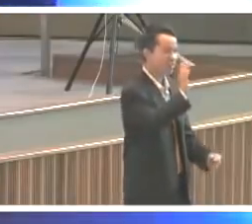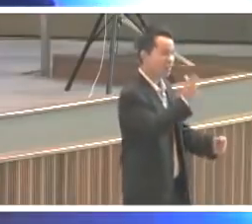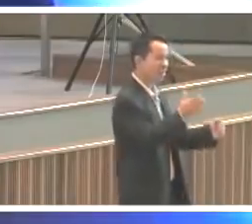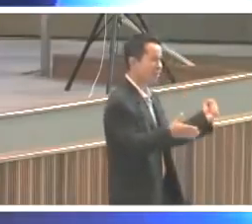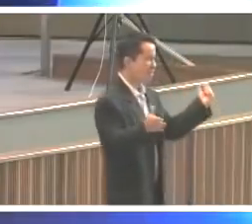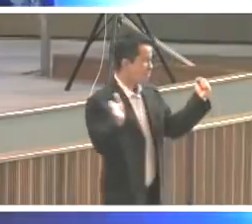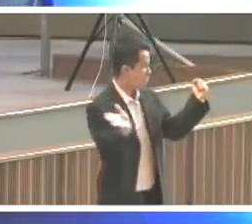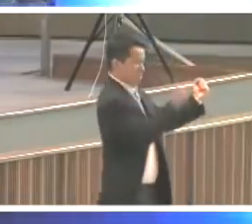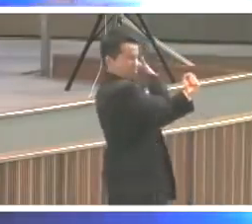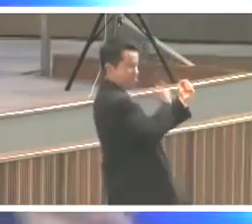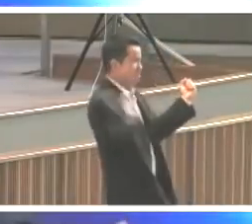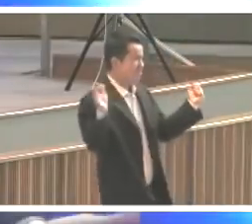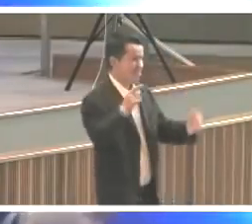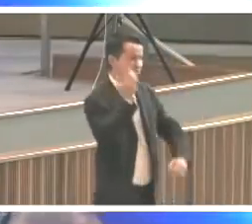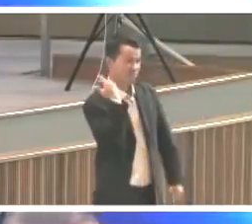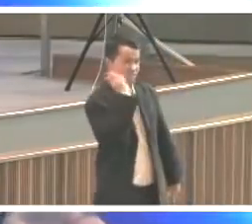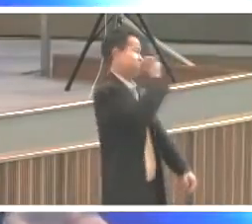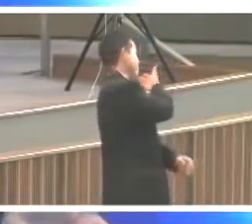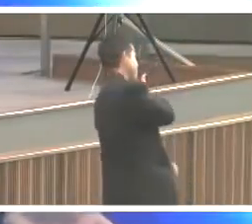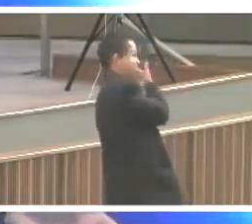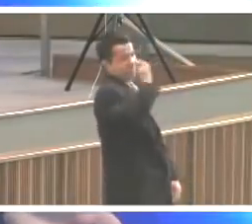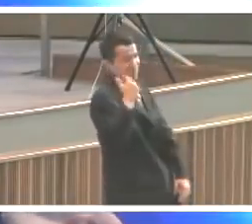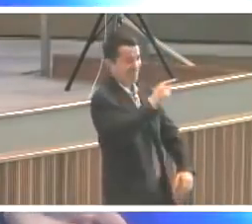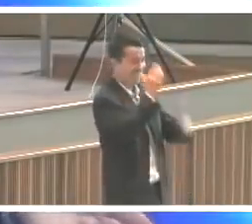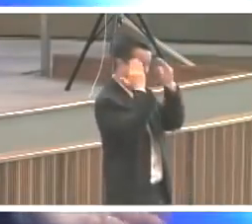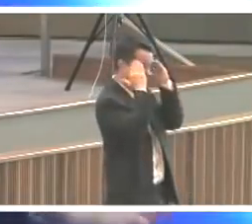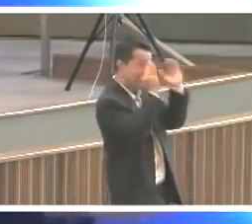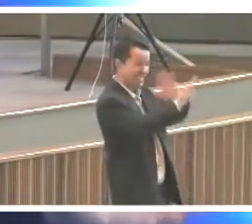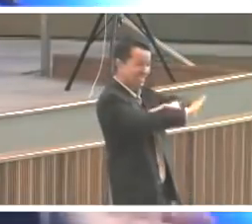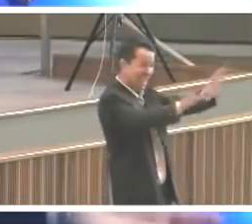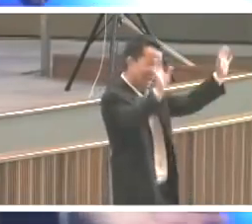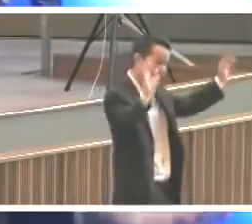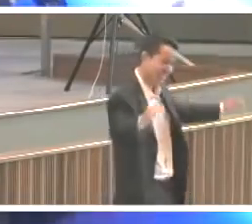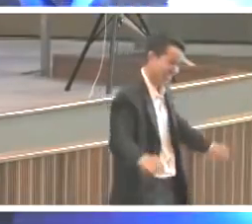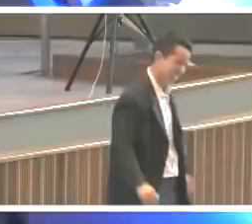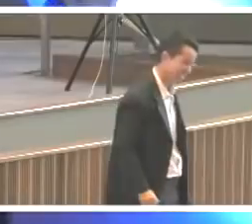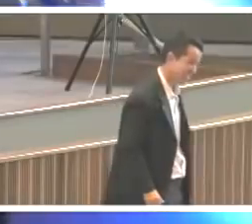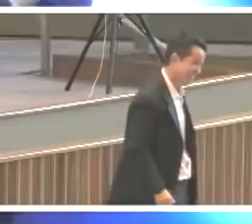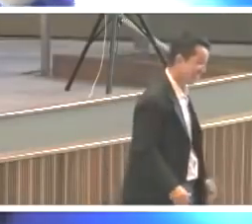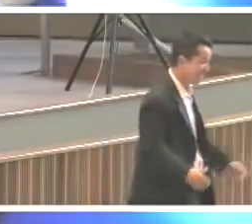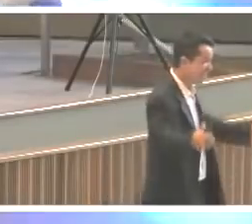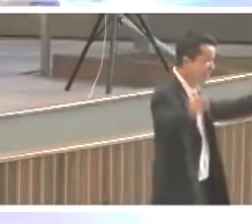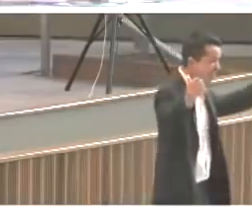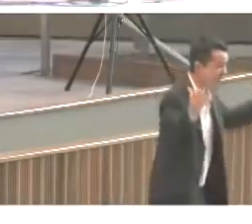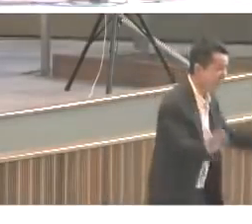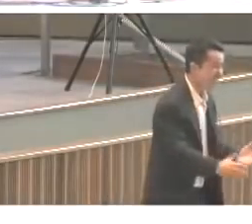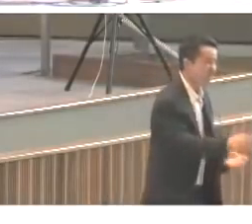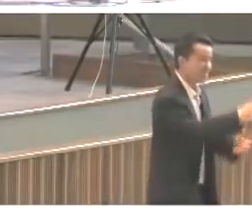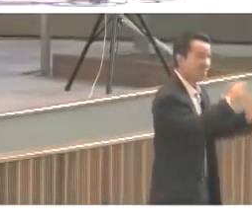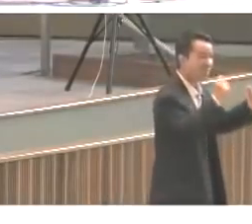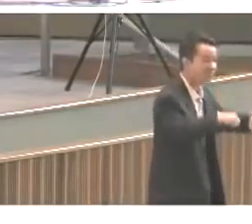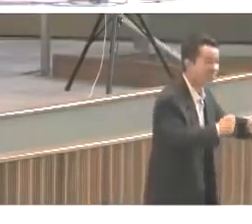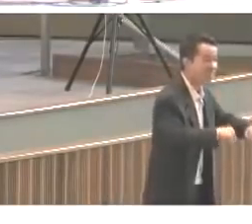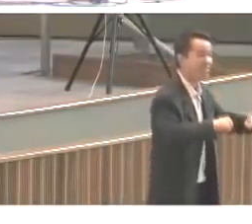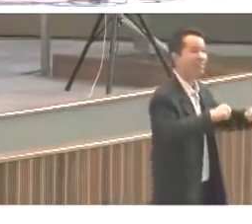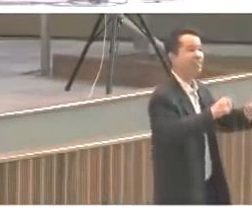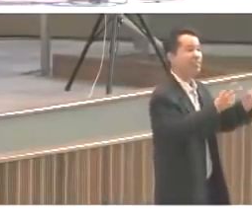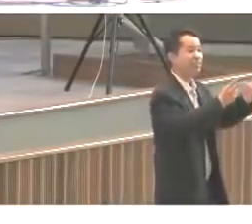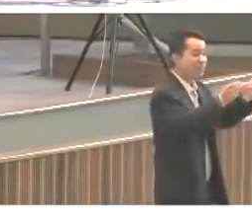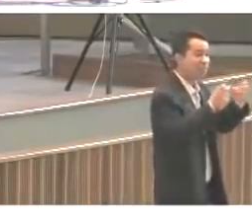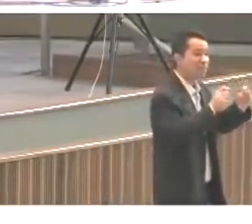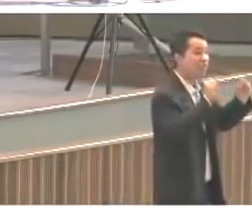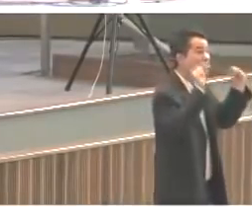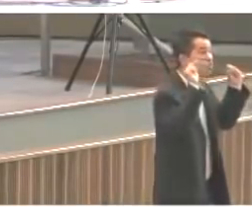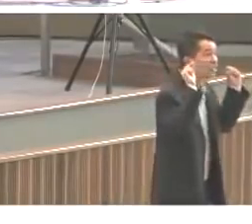algo extraordinário na nossa vida hoje. Então hoje eu queria desafiar você a perguntar para Deus: Deus, o que o Senhor quer me